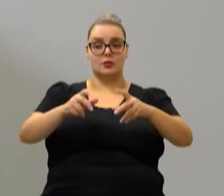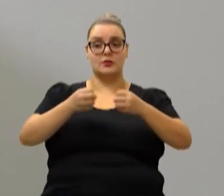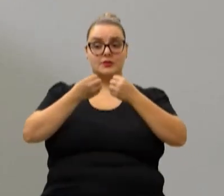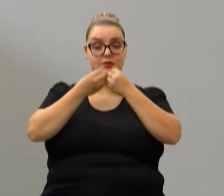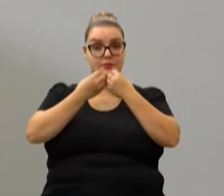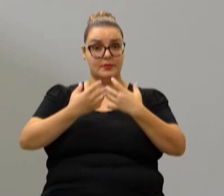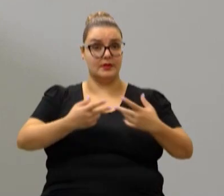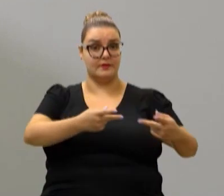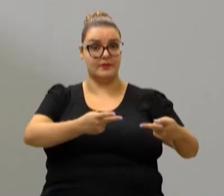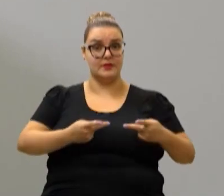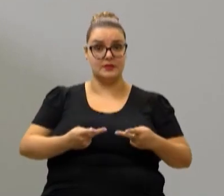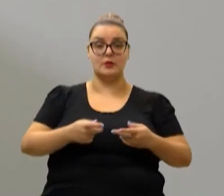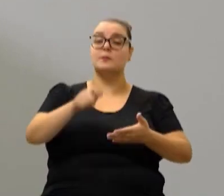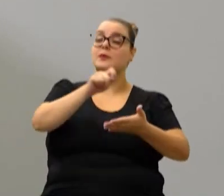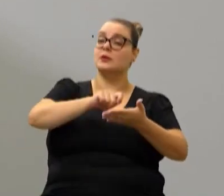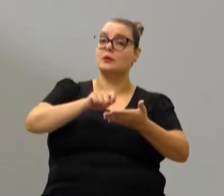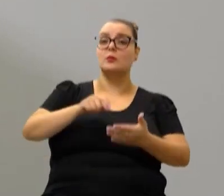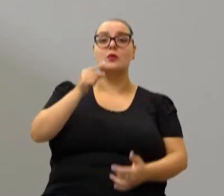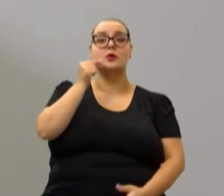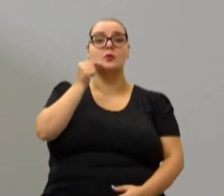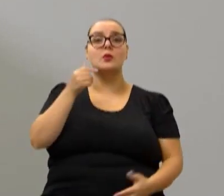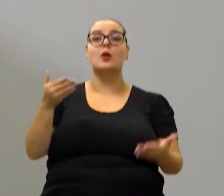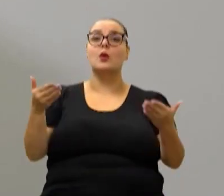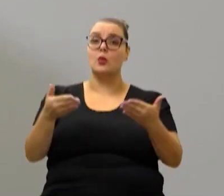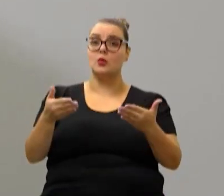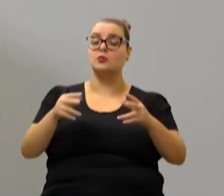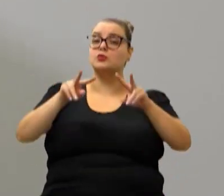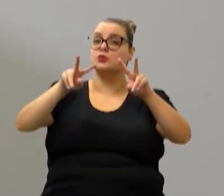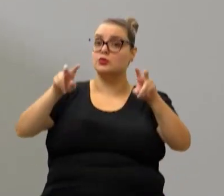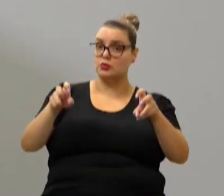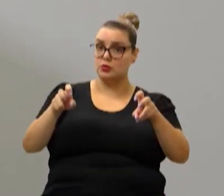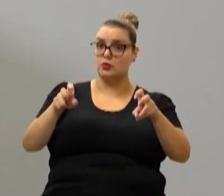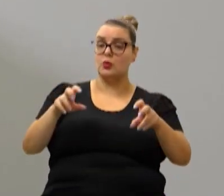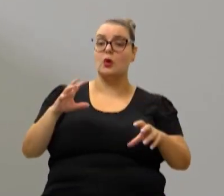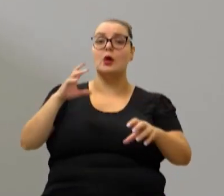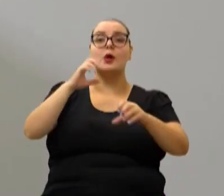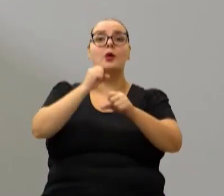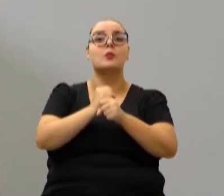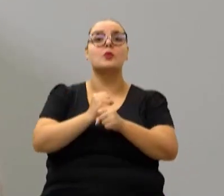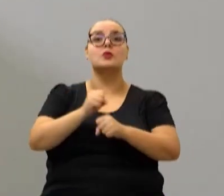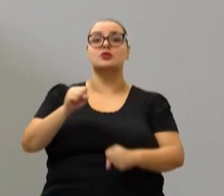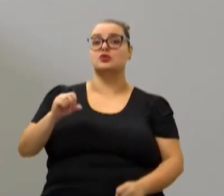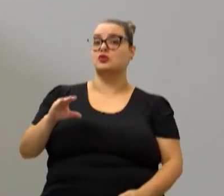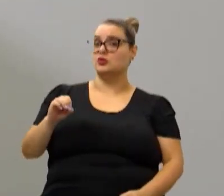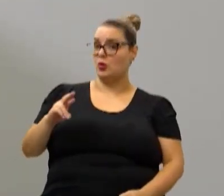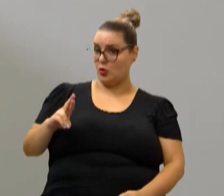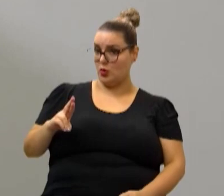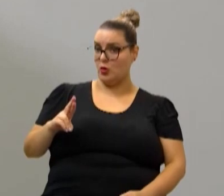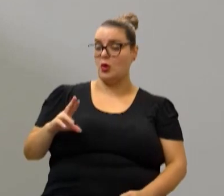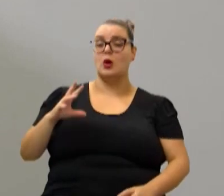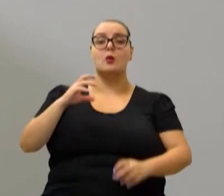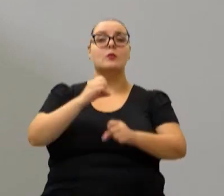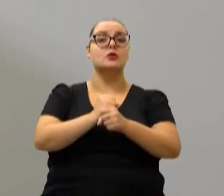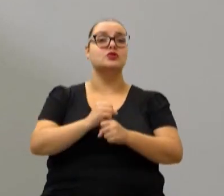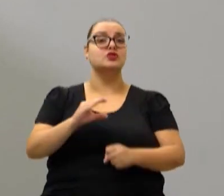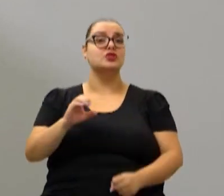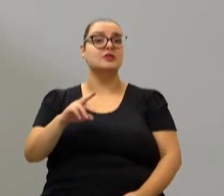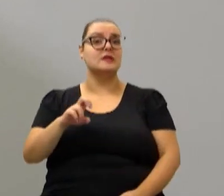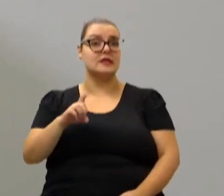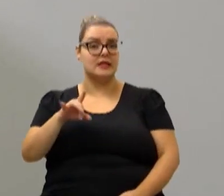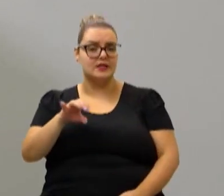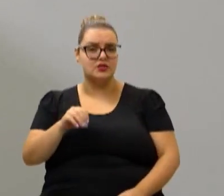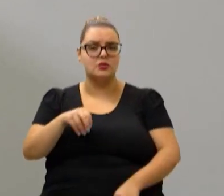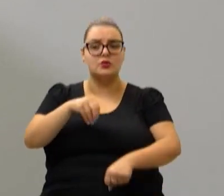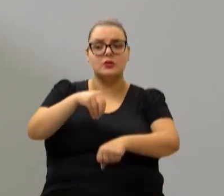Sejam todos muito bem-vindos a mais um Na Ponta do Lápis. Hoje o nosso tema é a pontuação score, a famosa pontuação